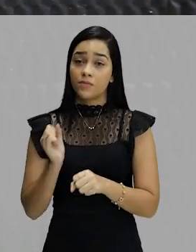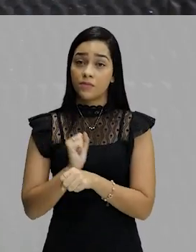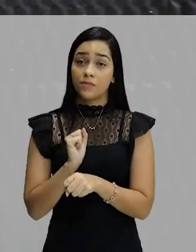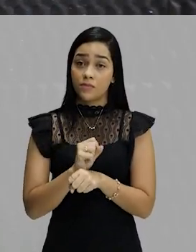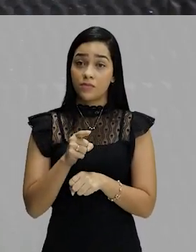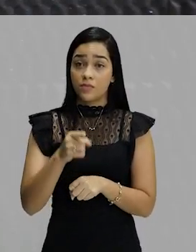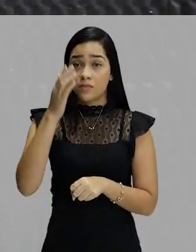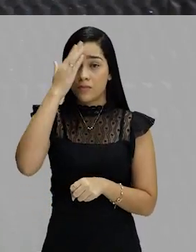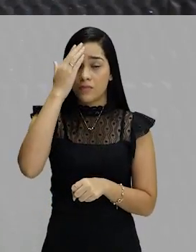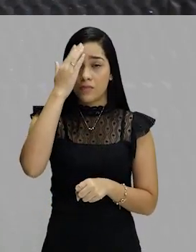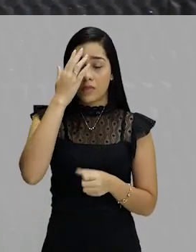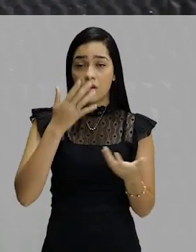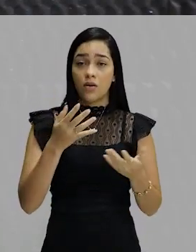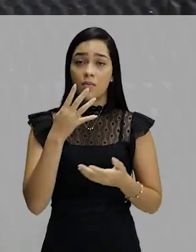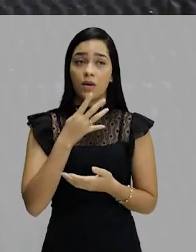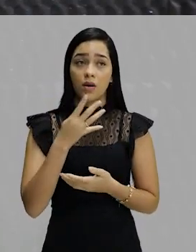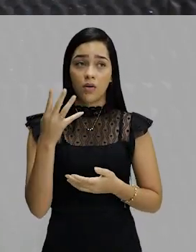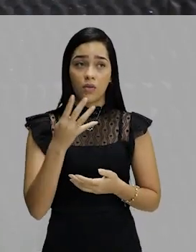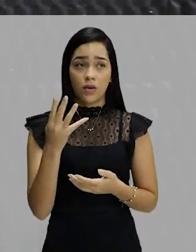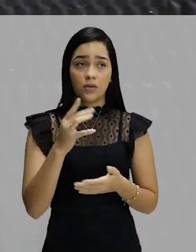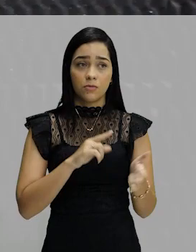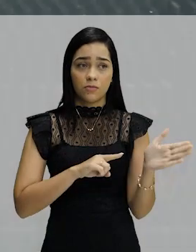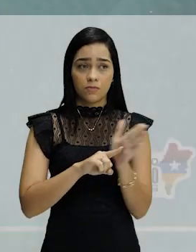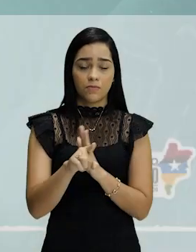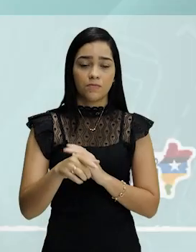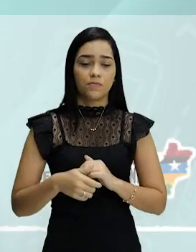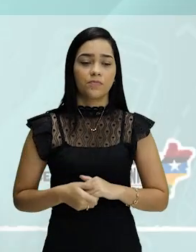tenha entendido. Vamos passar para a próxima questão.